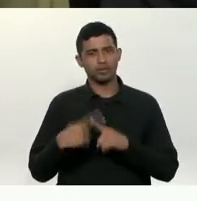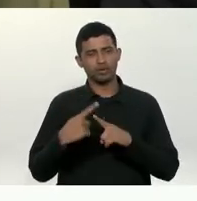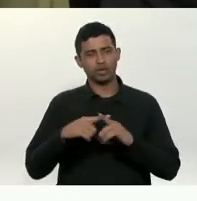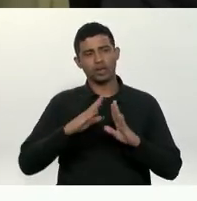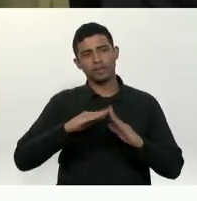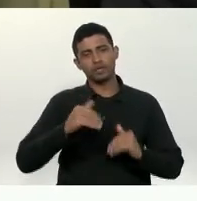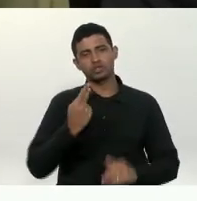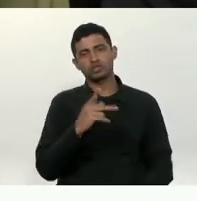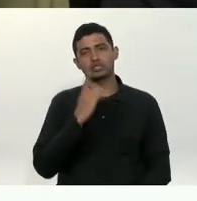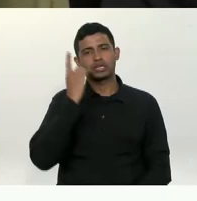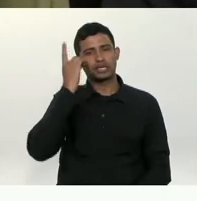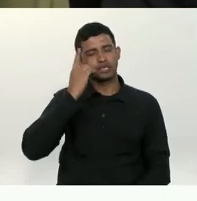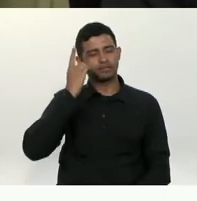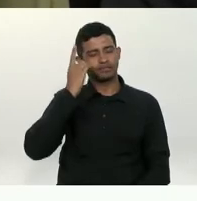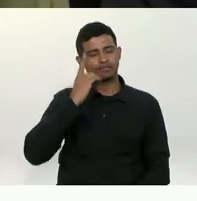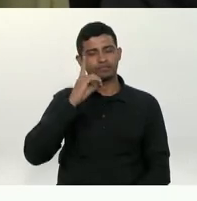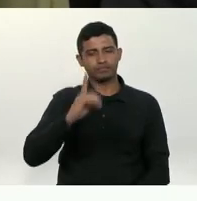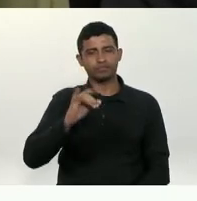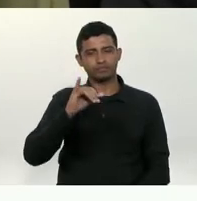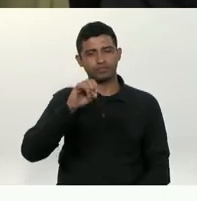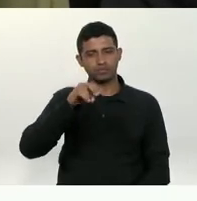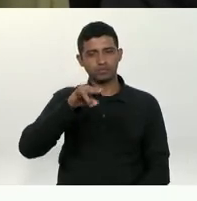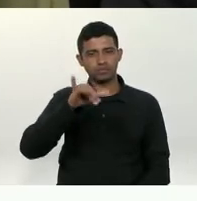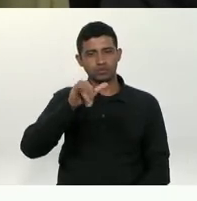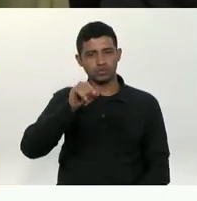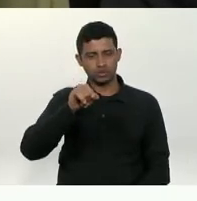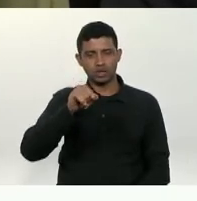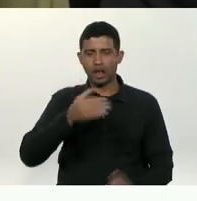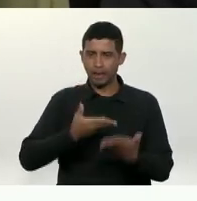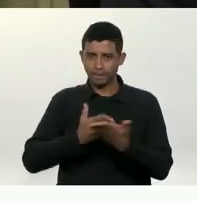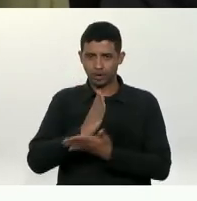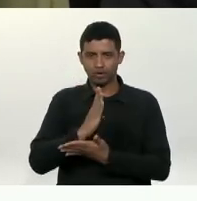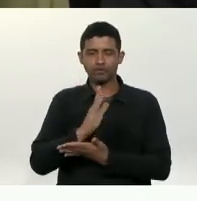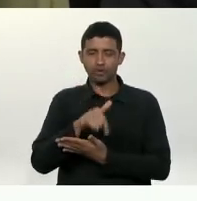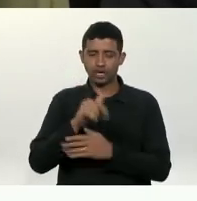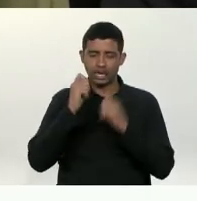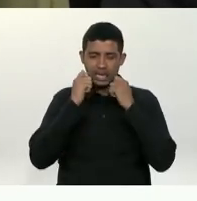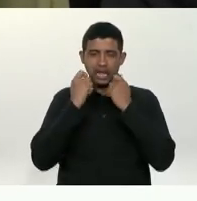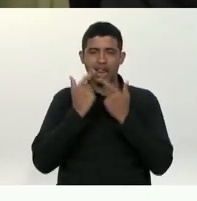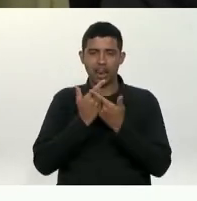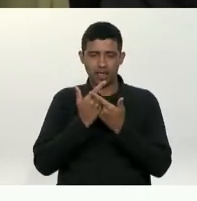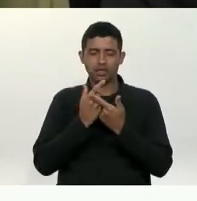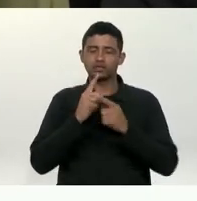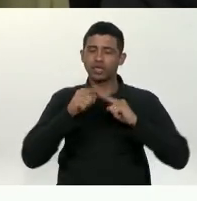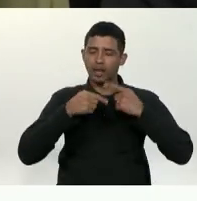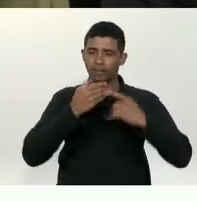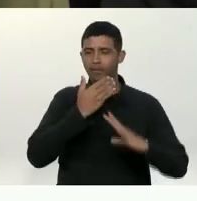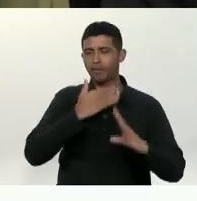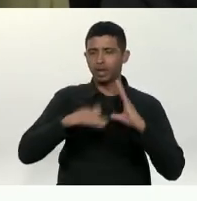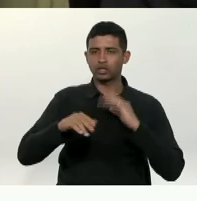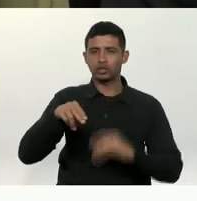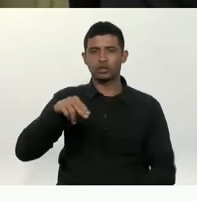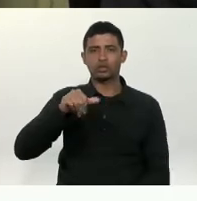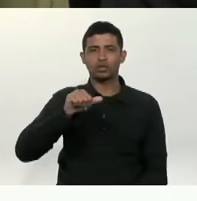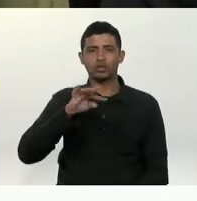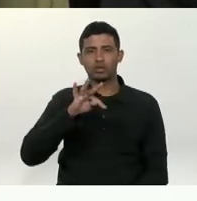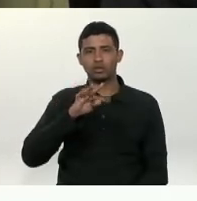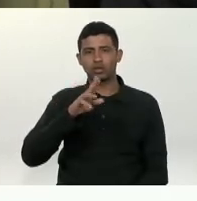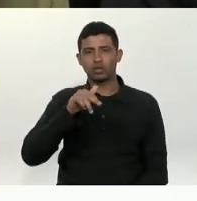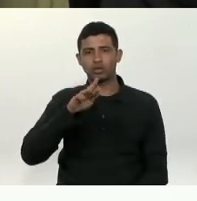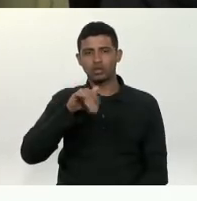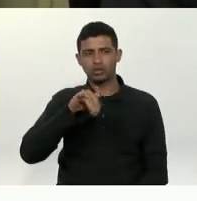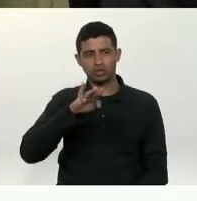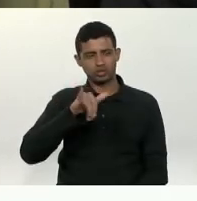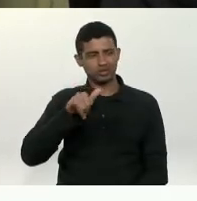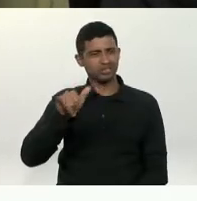do deputado Rodrigo, do deputado Dionísio Lins, que foi aprovado por unanimidade dessa casa, que foi enviado a Natos, e a Natos já